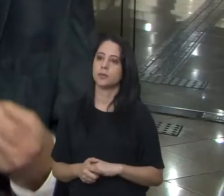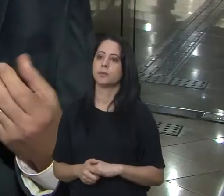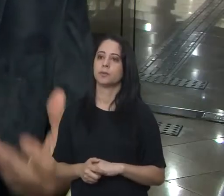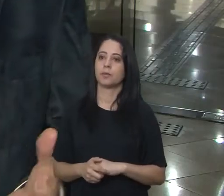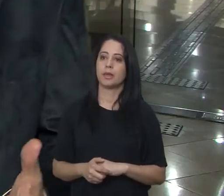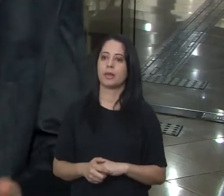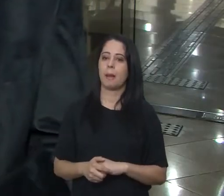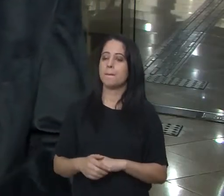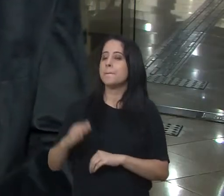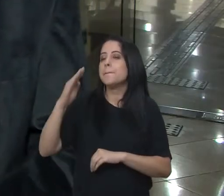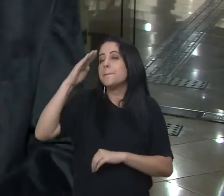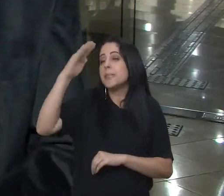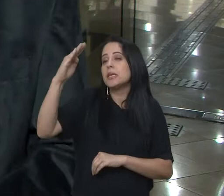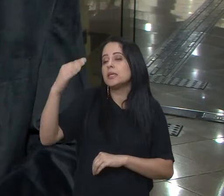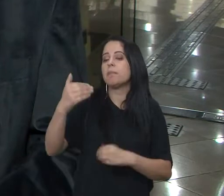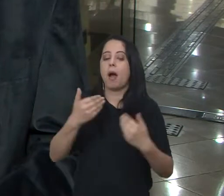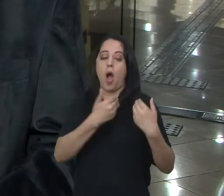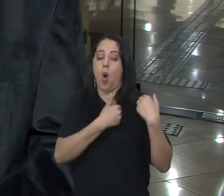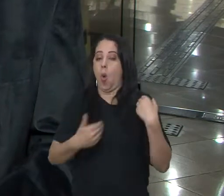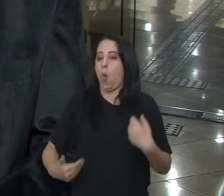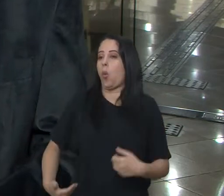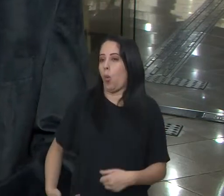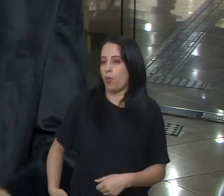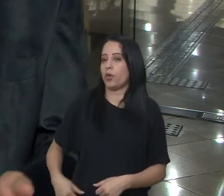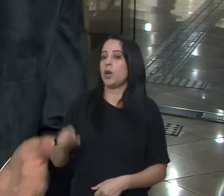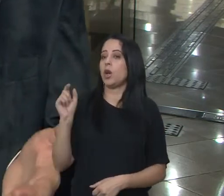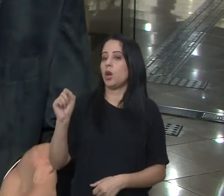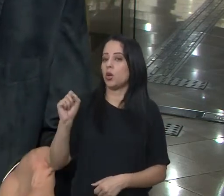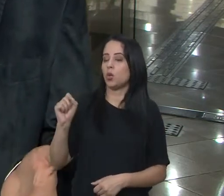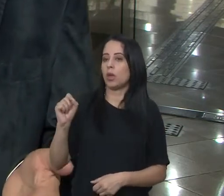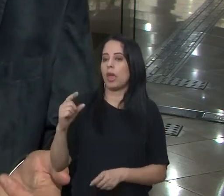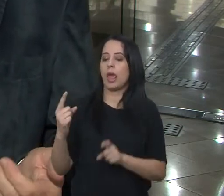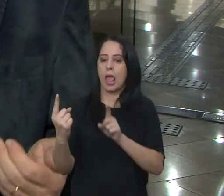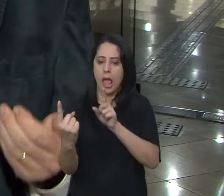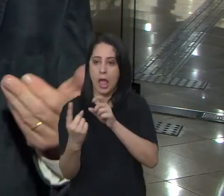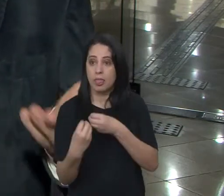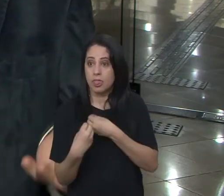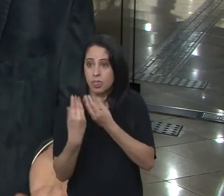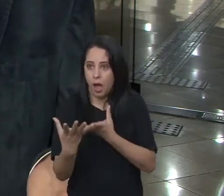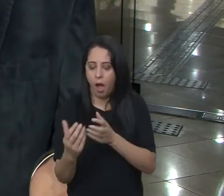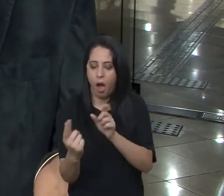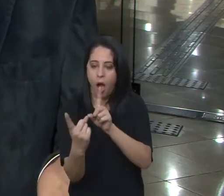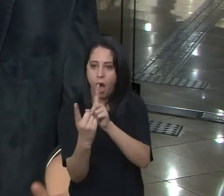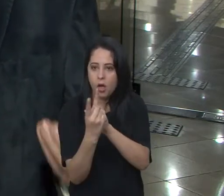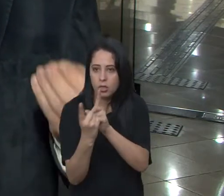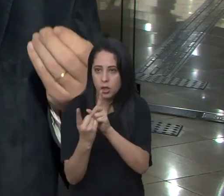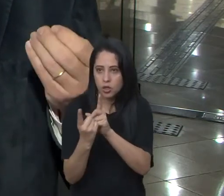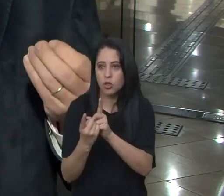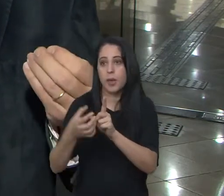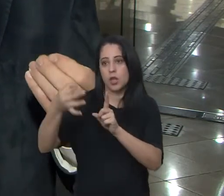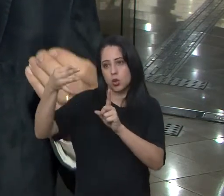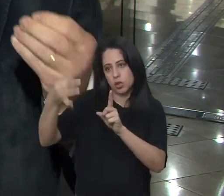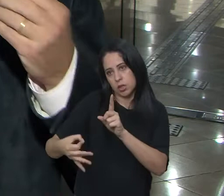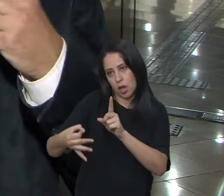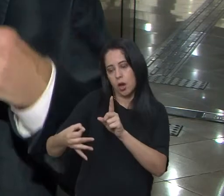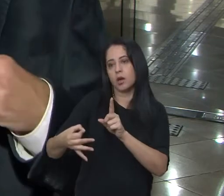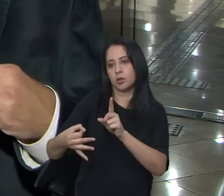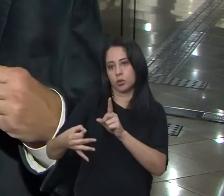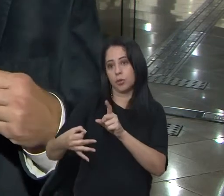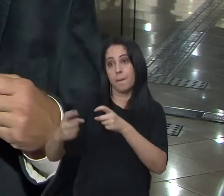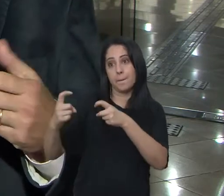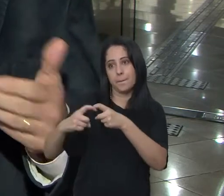Acho que a principal colaboração do poder público é manter um bom atendimento na